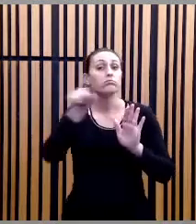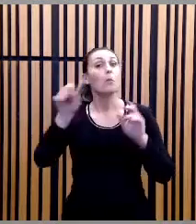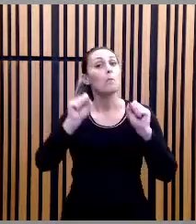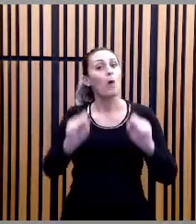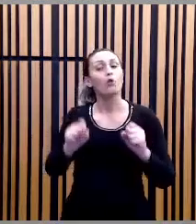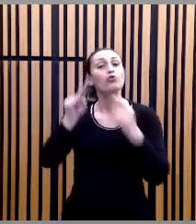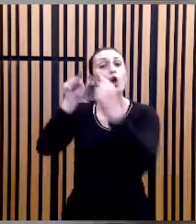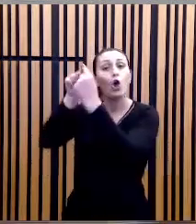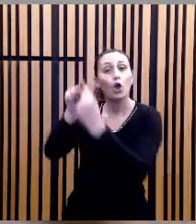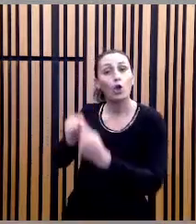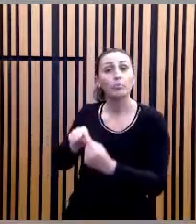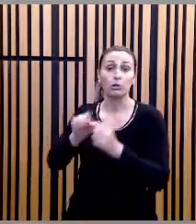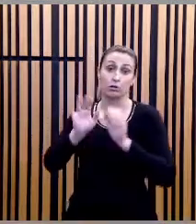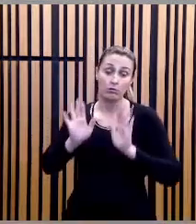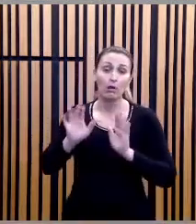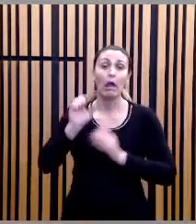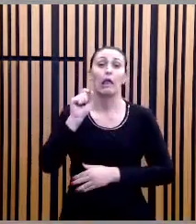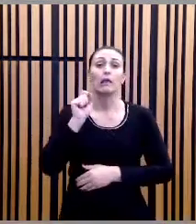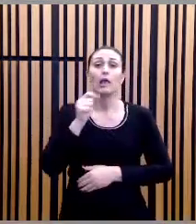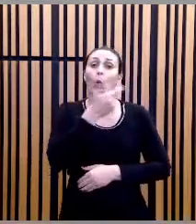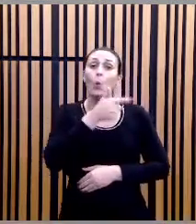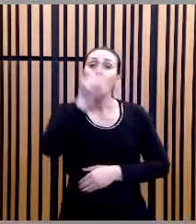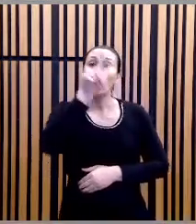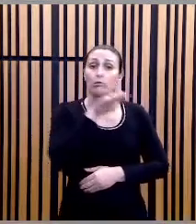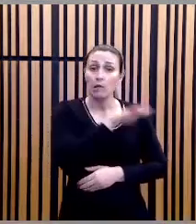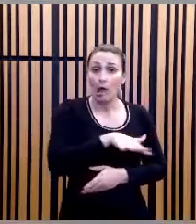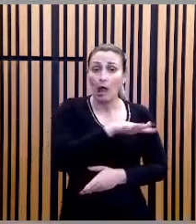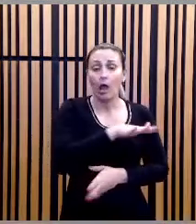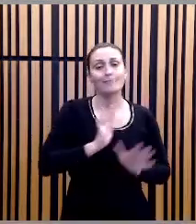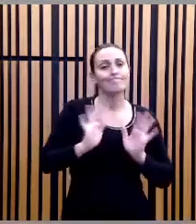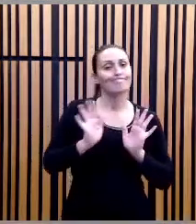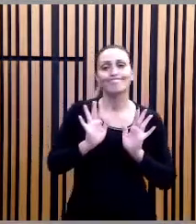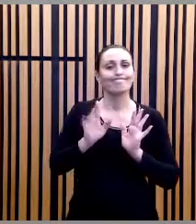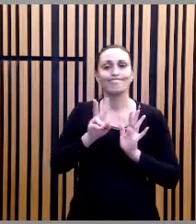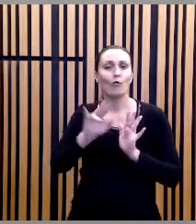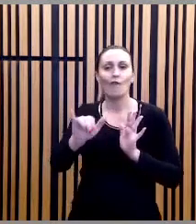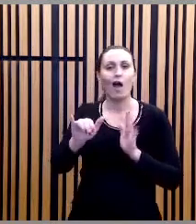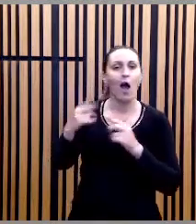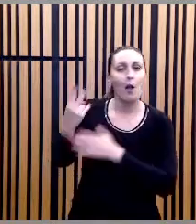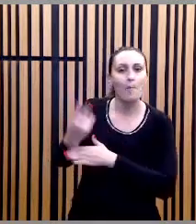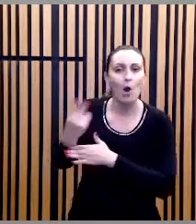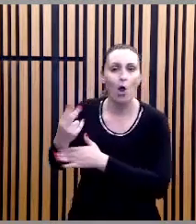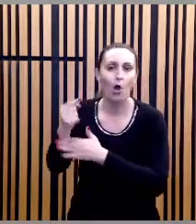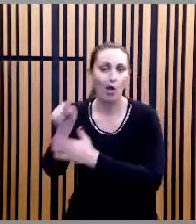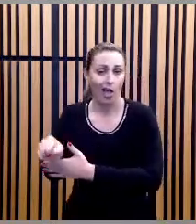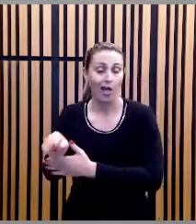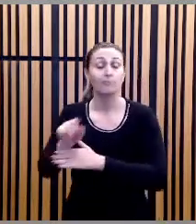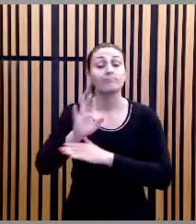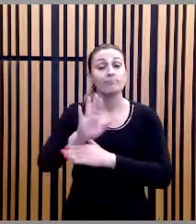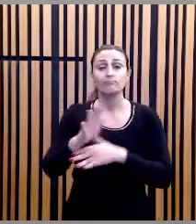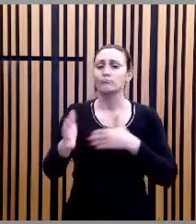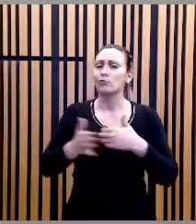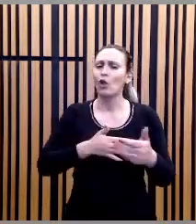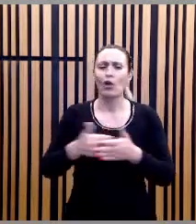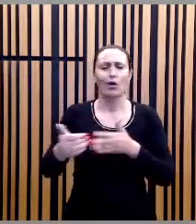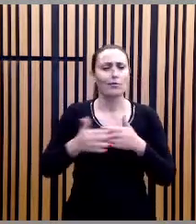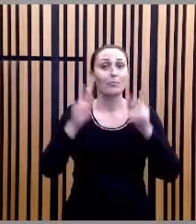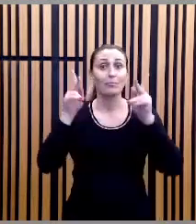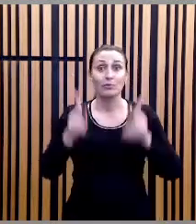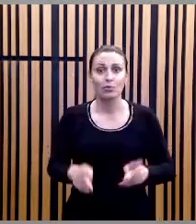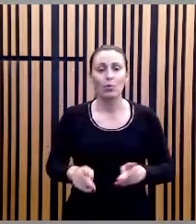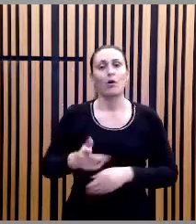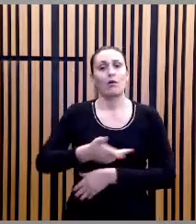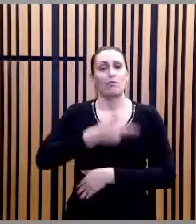assim. Quem é de outras áreas, daqui a pouco não procuraria. Mas qualquer pessoa, pessoal, que